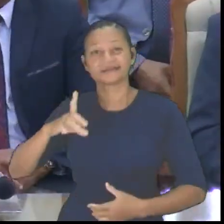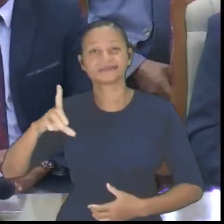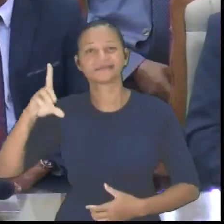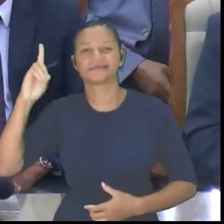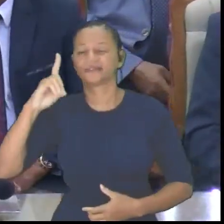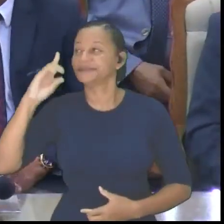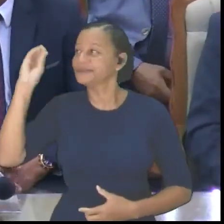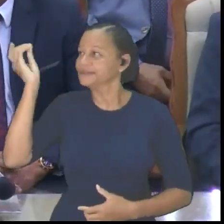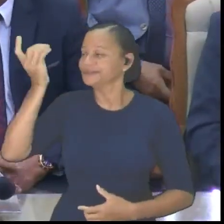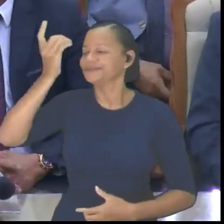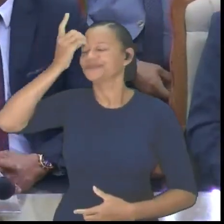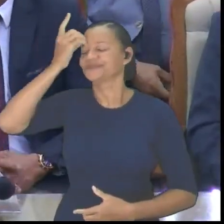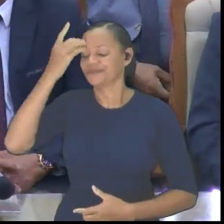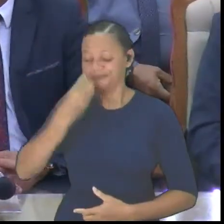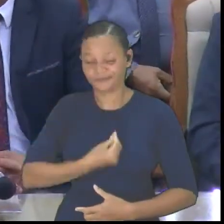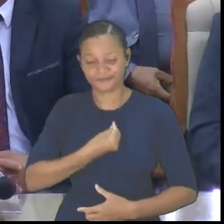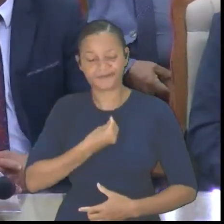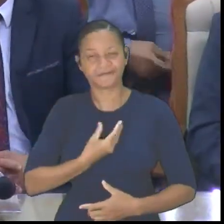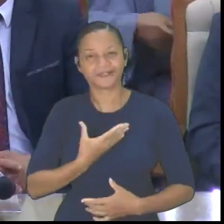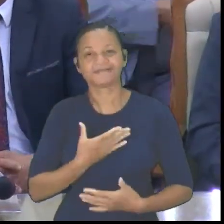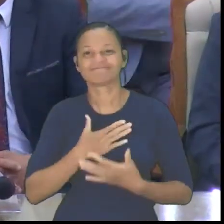pelo dom da vida,